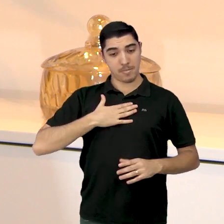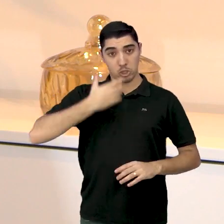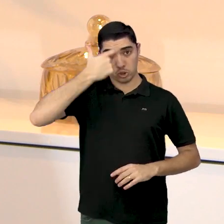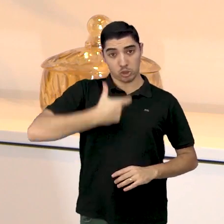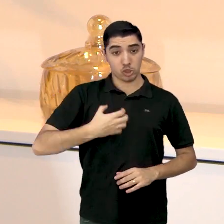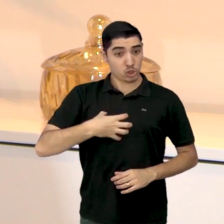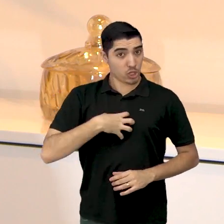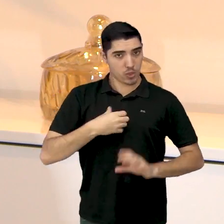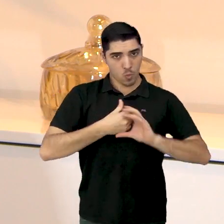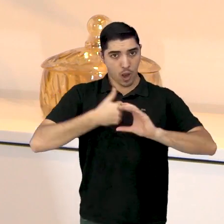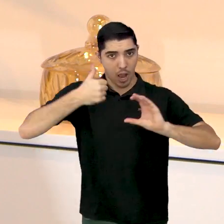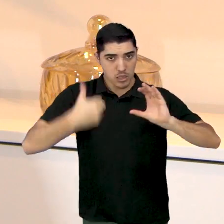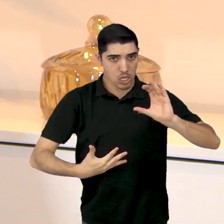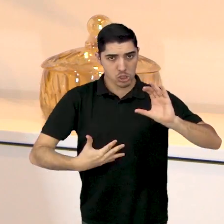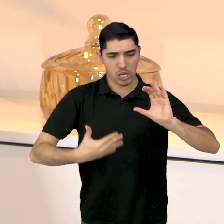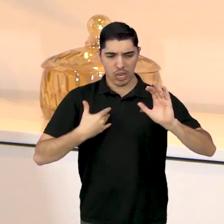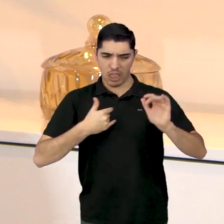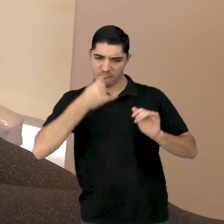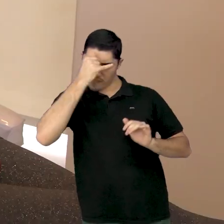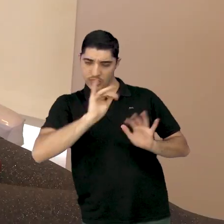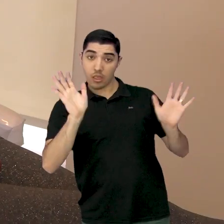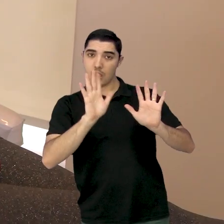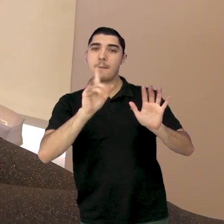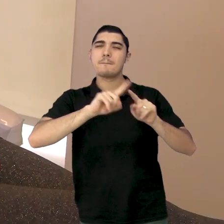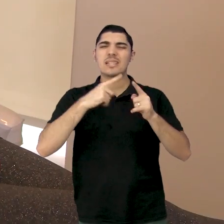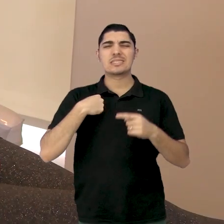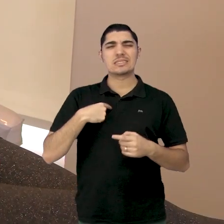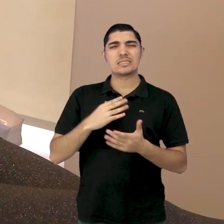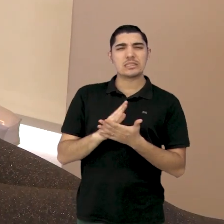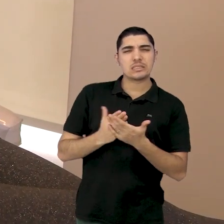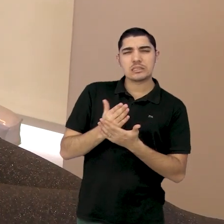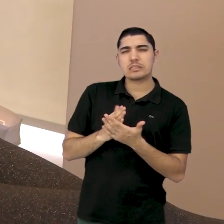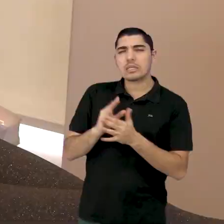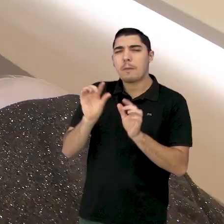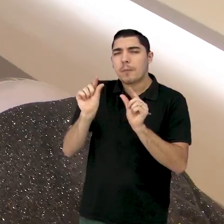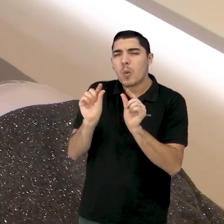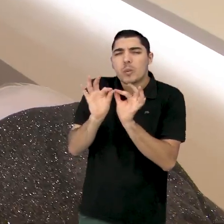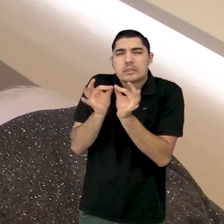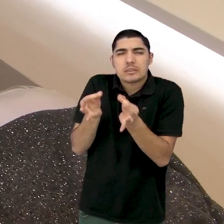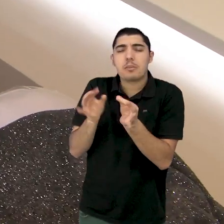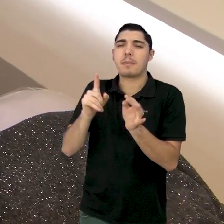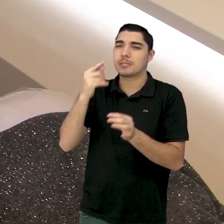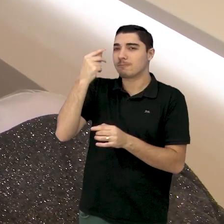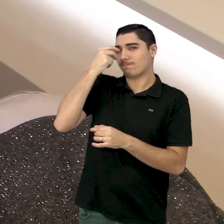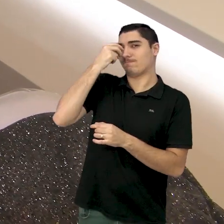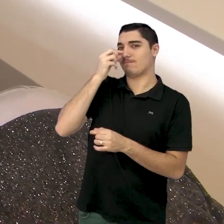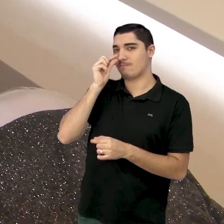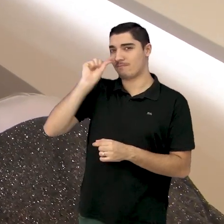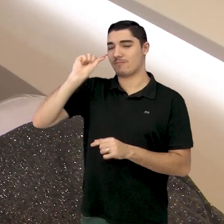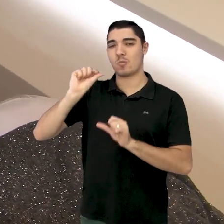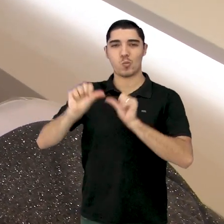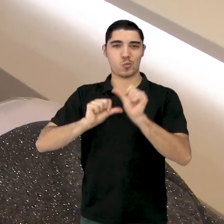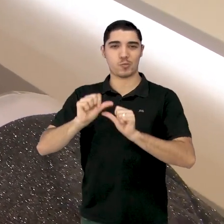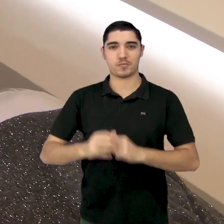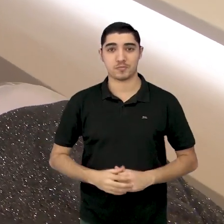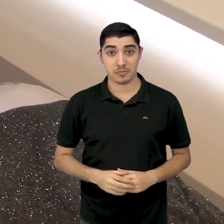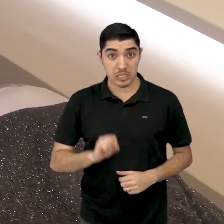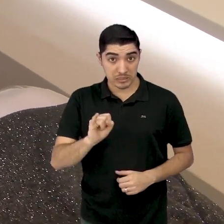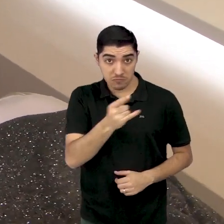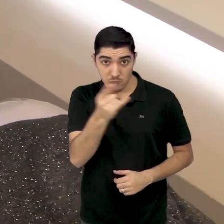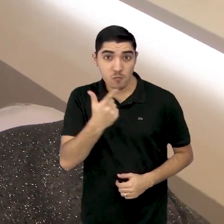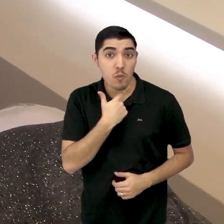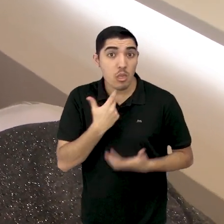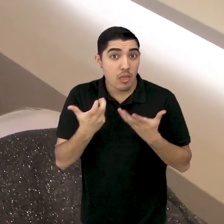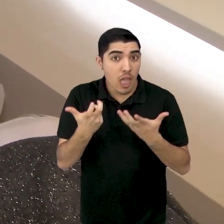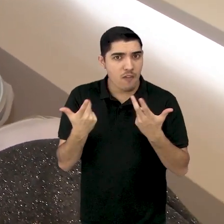aquele pequeno detalhe que te incomoda. Se você está pensando em usar esse tipo de procedimento, presta